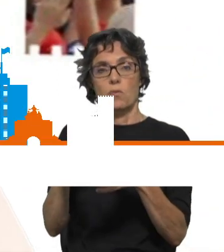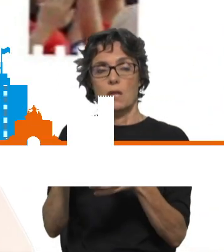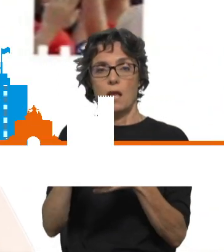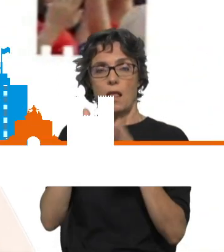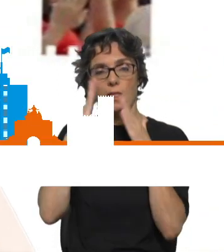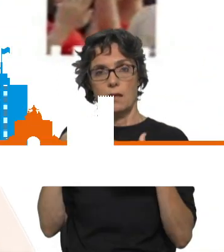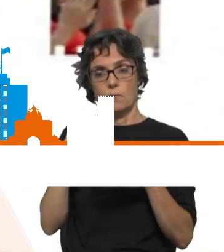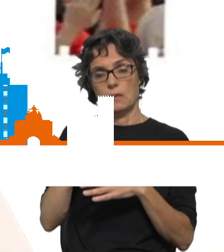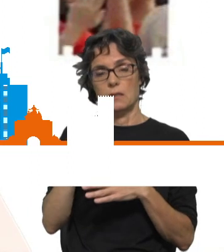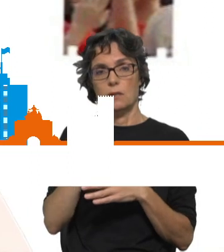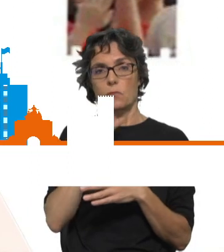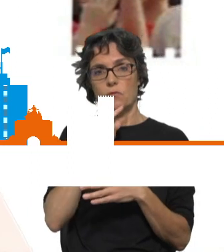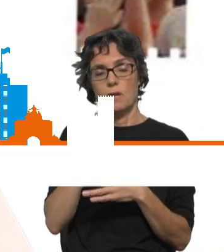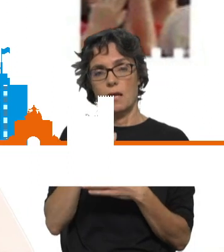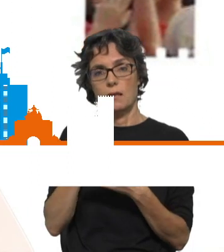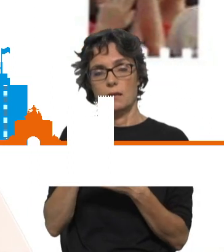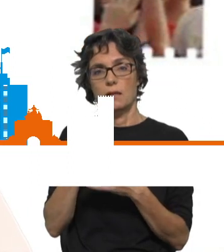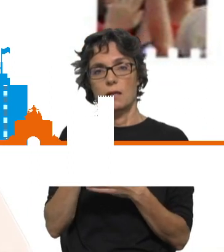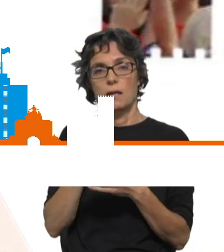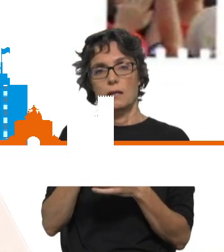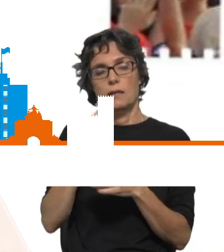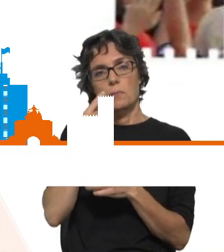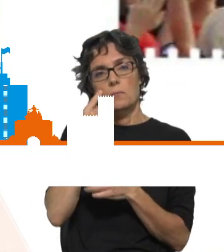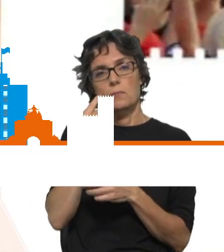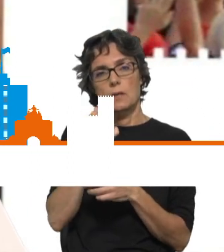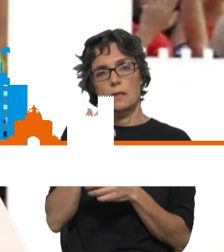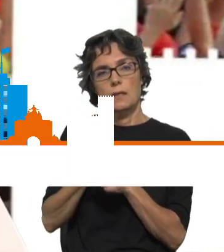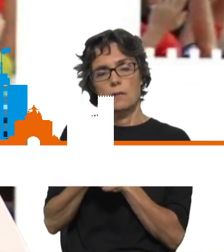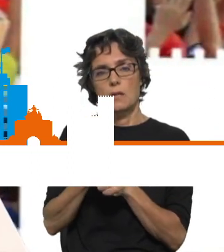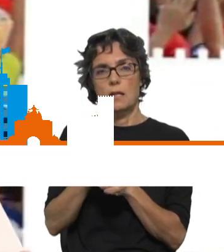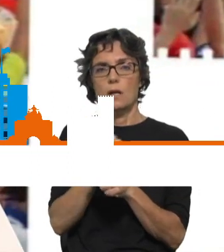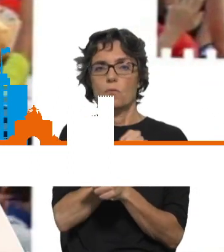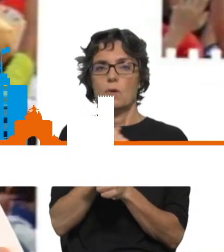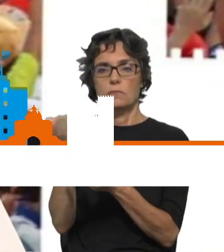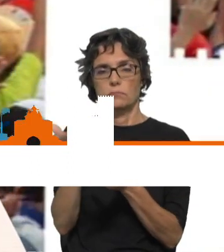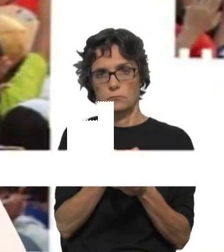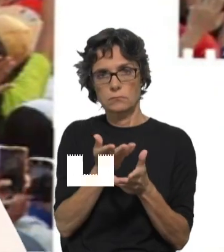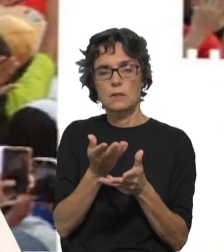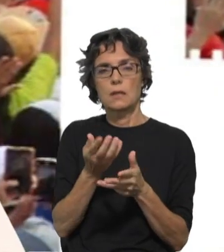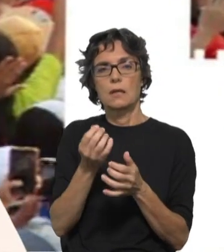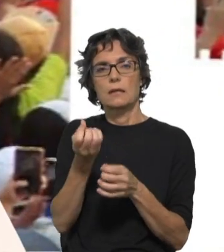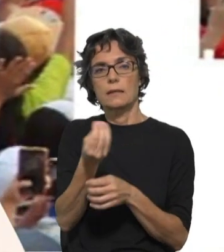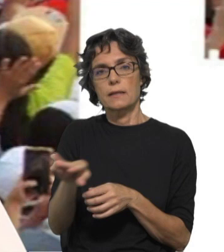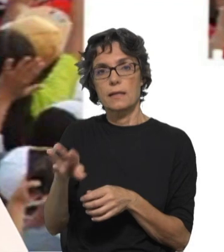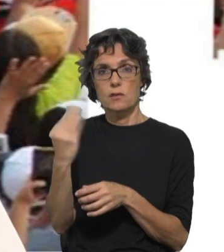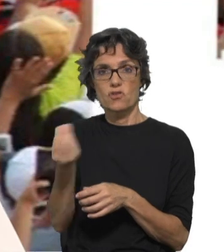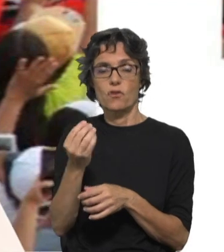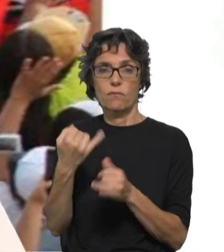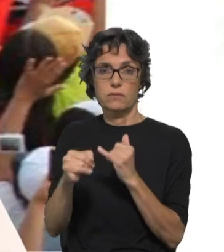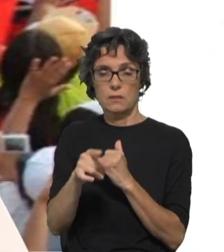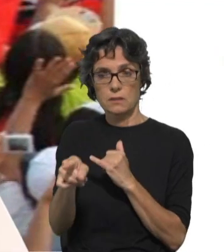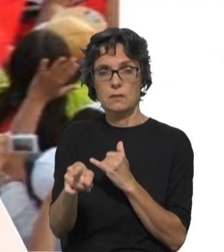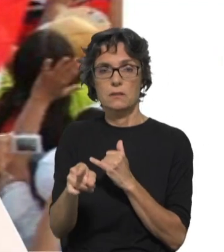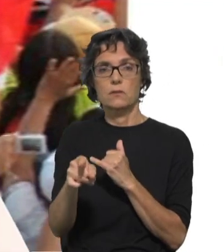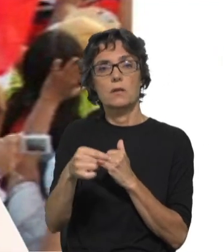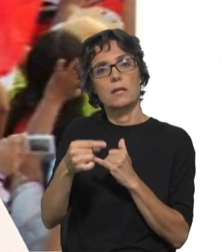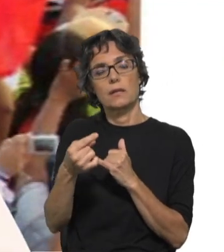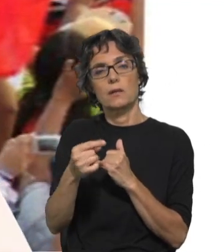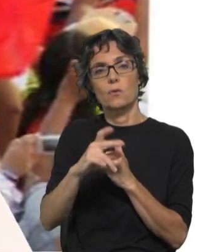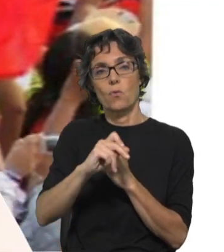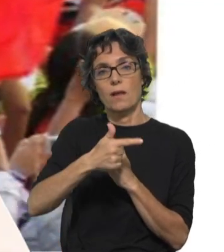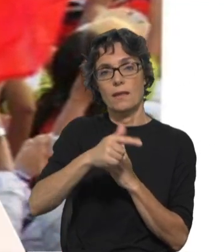que é uma casa de acolhimento de crianças e jovens em risco, e também tem o ATL, e vou colaborando no que é necessário, e é